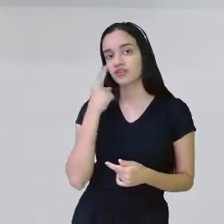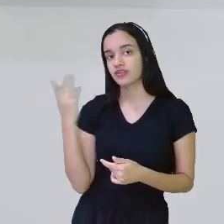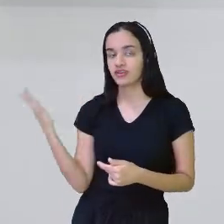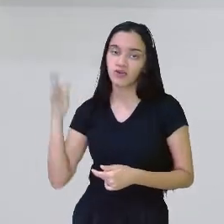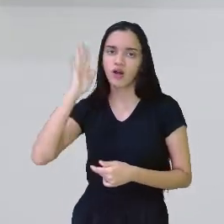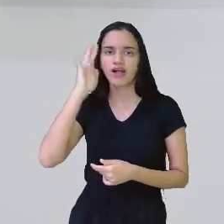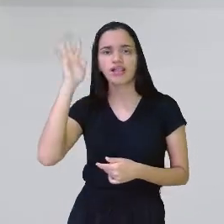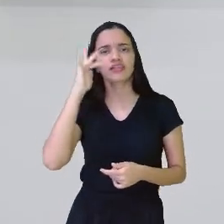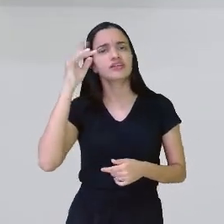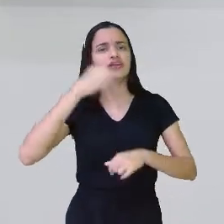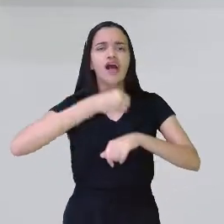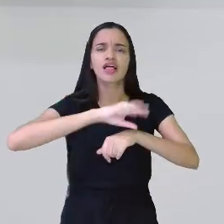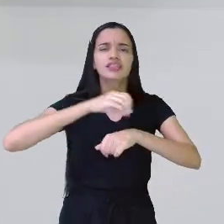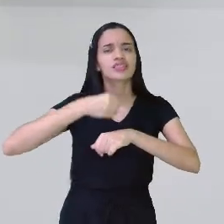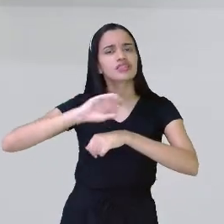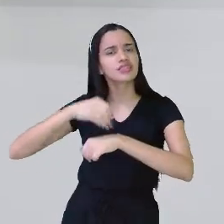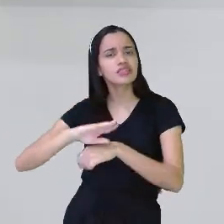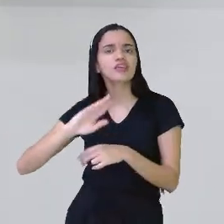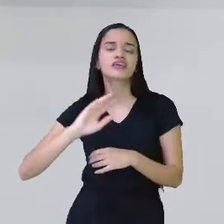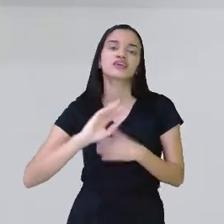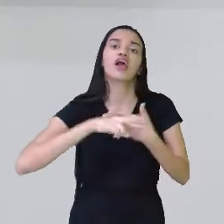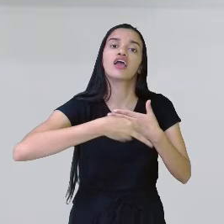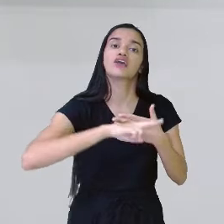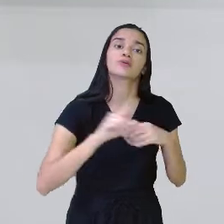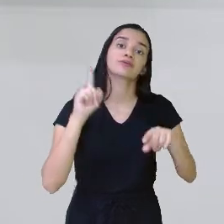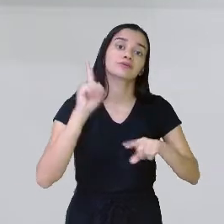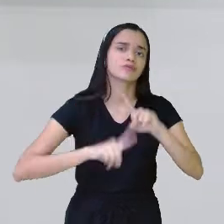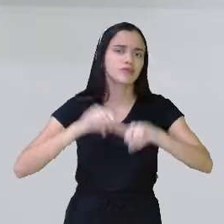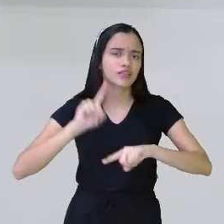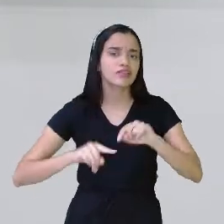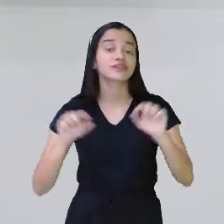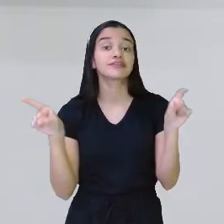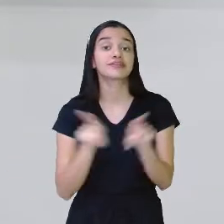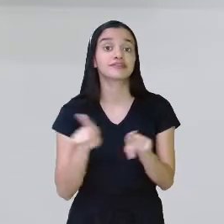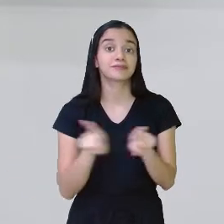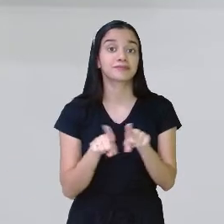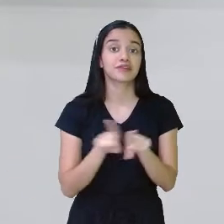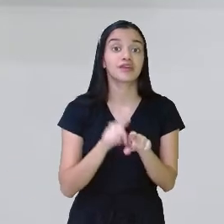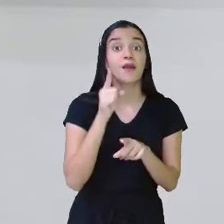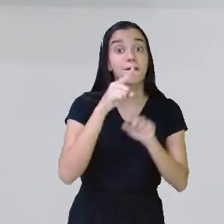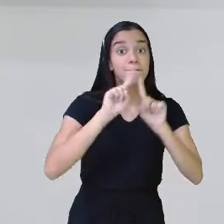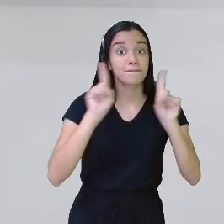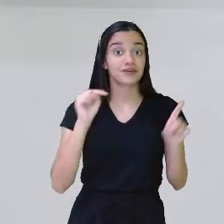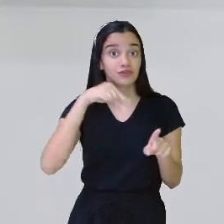teoria, algumas dicas, alguns recursos, mas o que vocês precisam fazer é escrever.